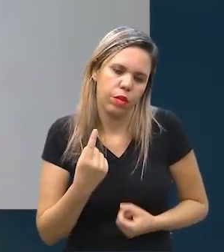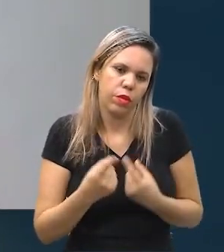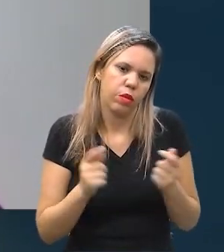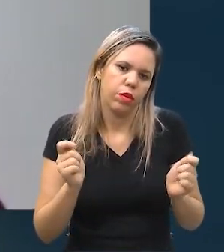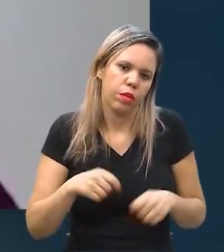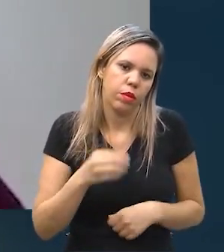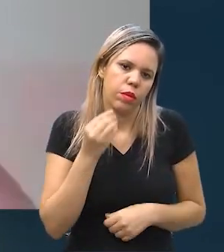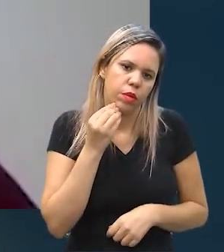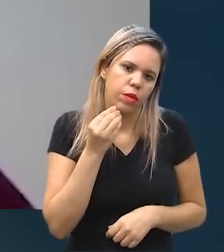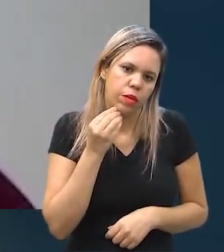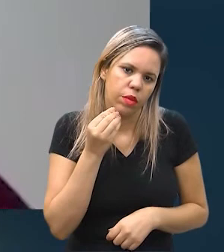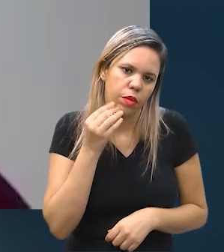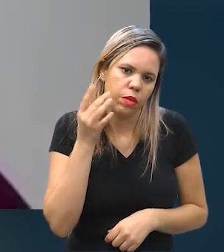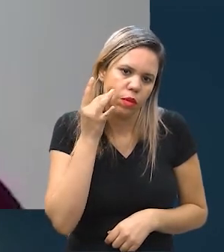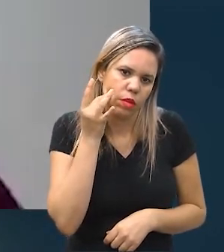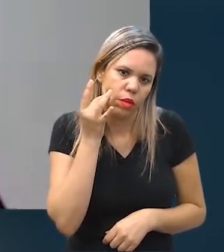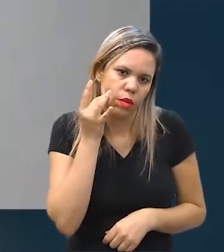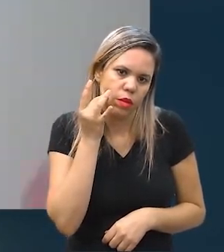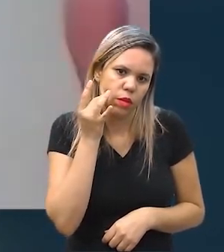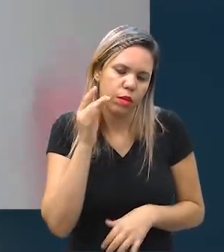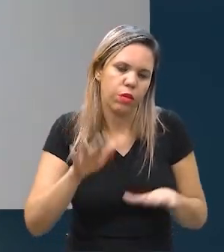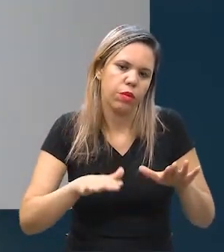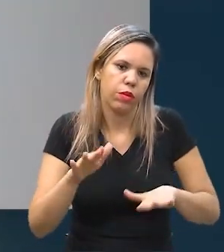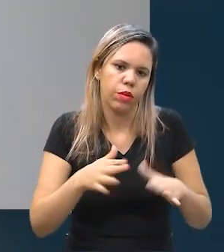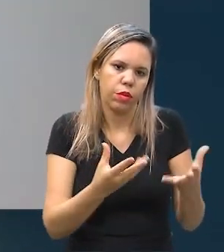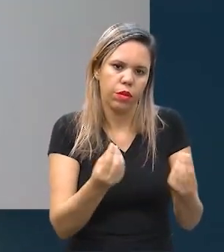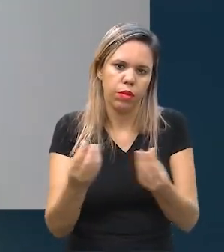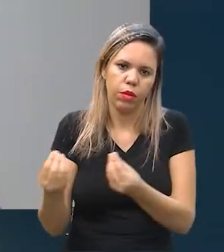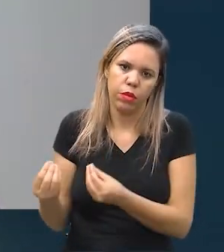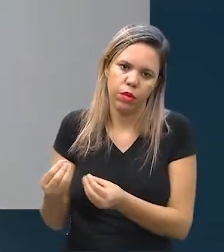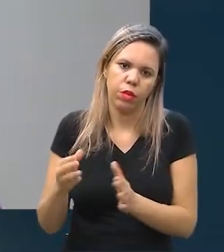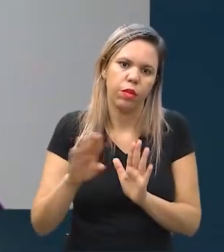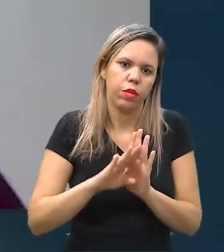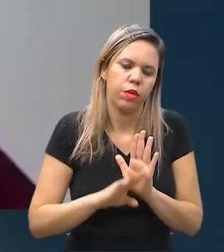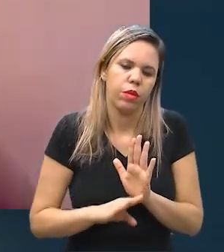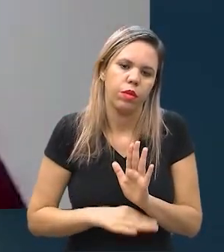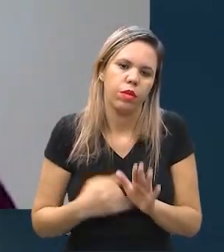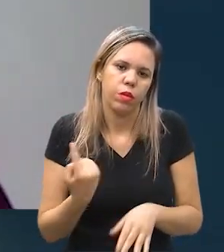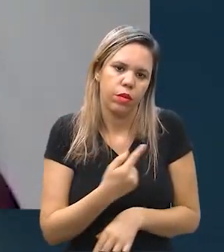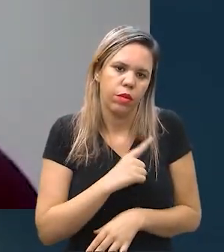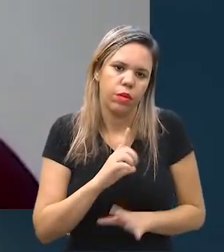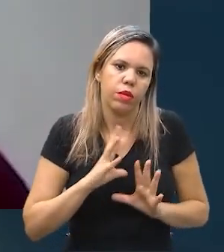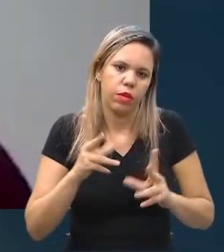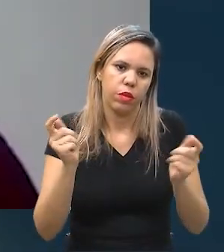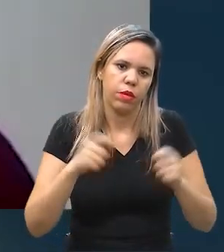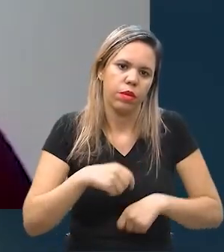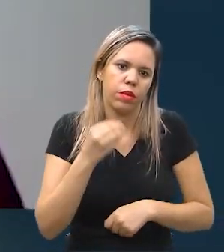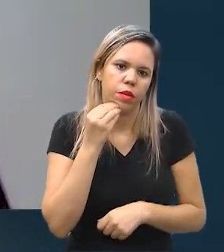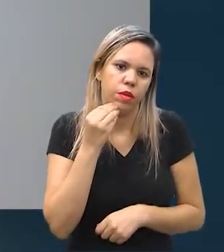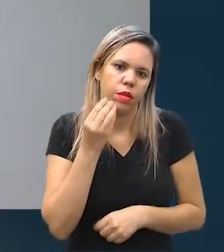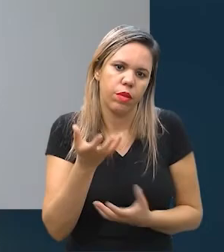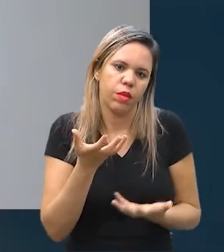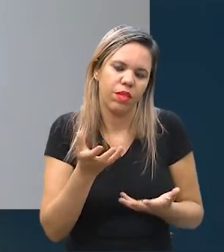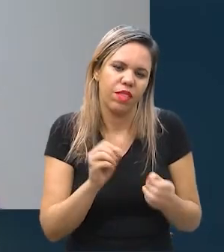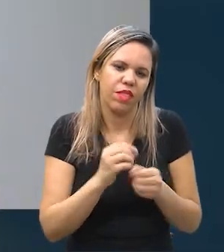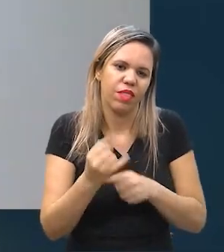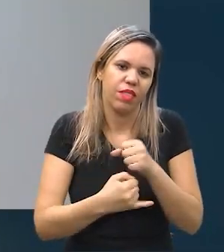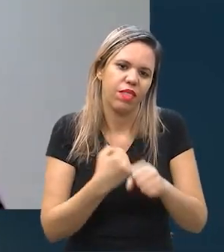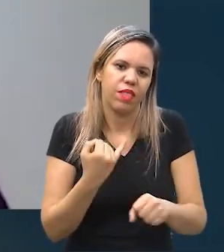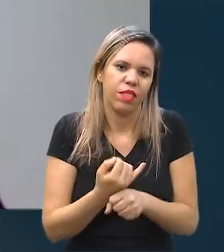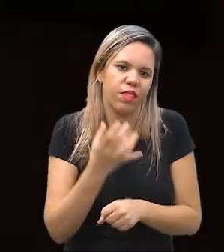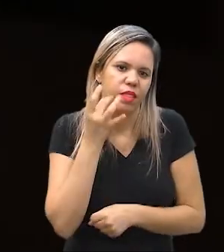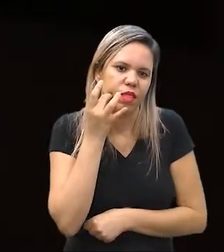algumas possibilidades do presencial, mas depende muito da demanda e da programação. A gente tem todas as possibilidades que a gente quiser, pode fazer online